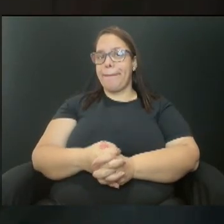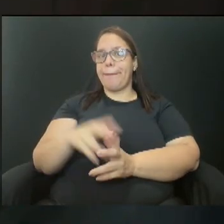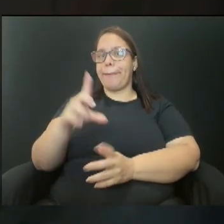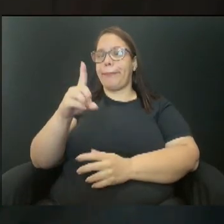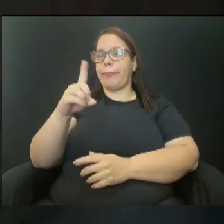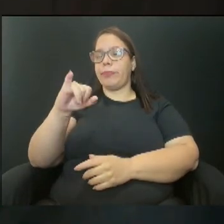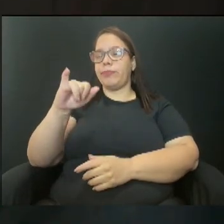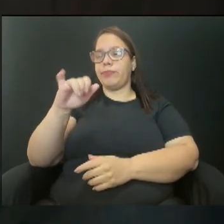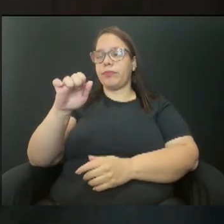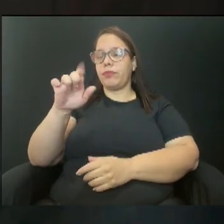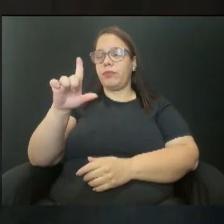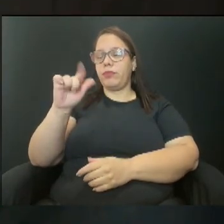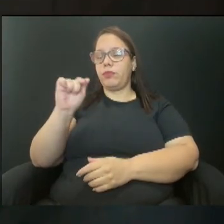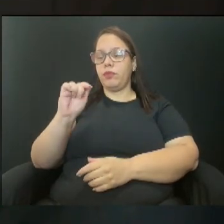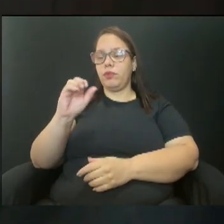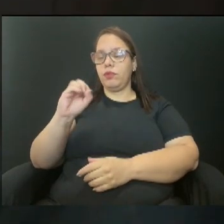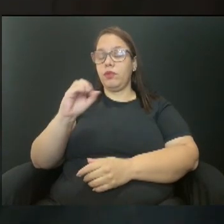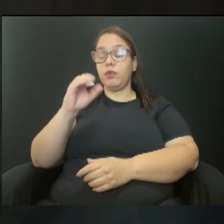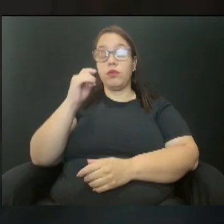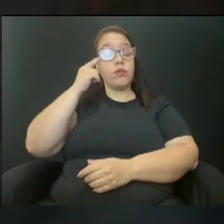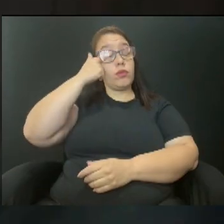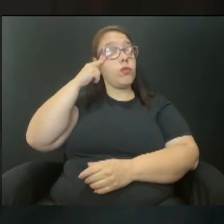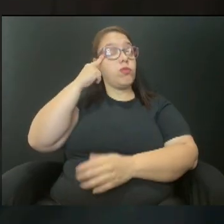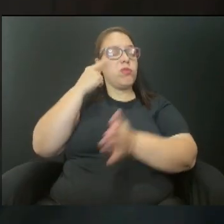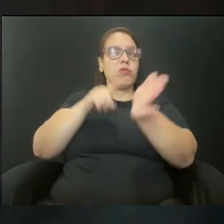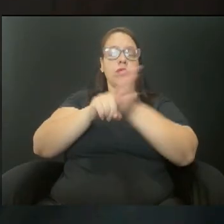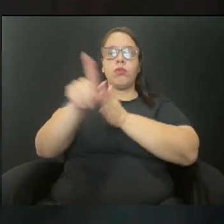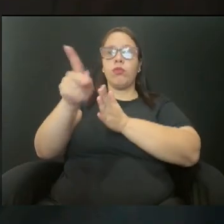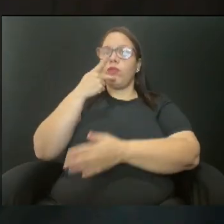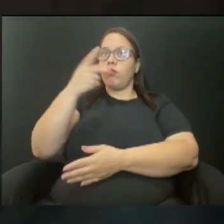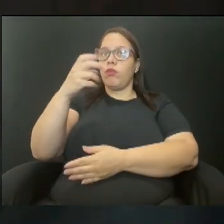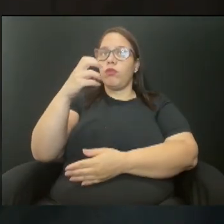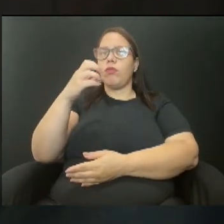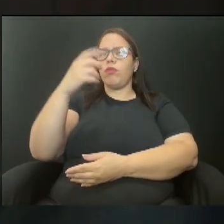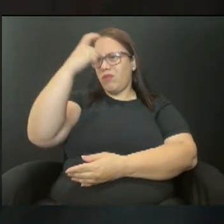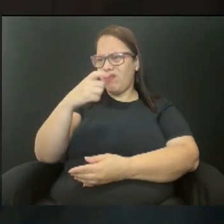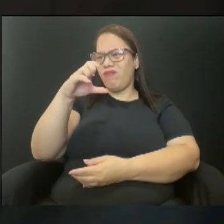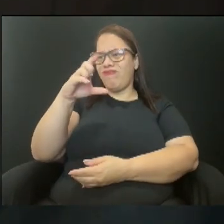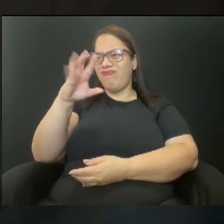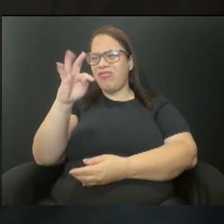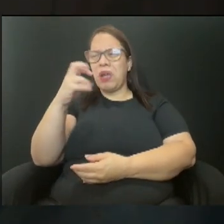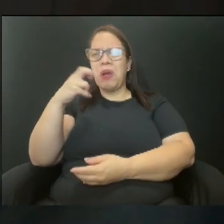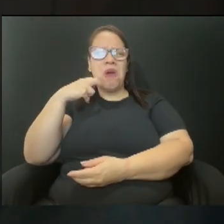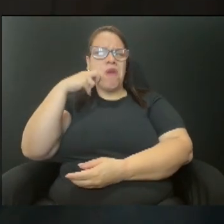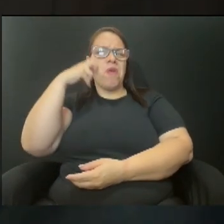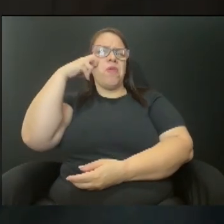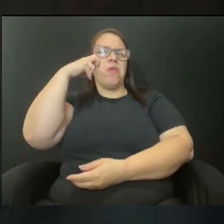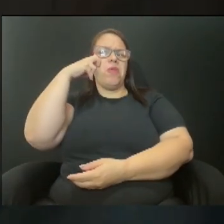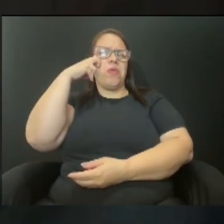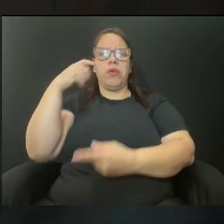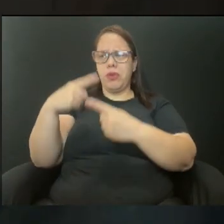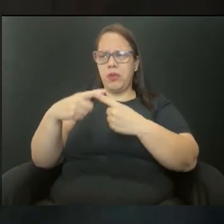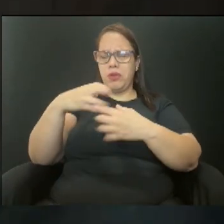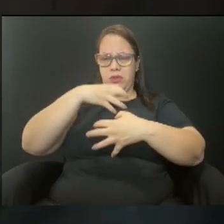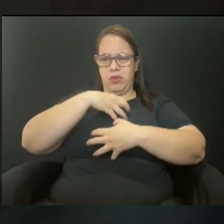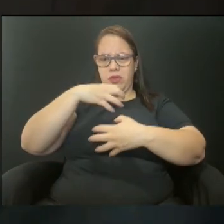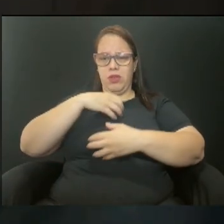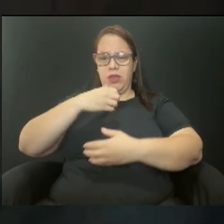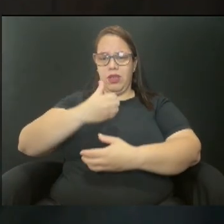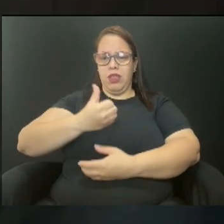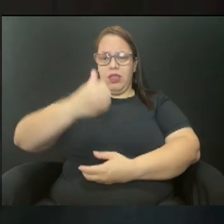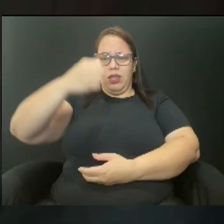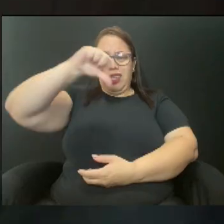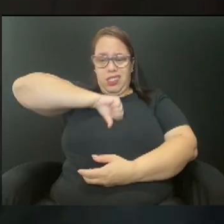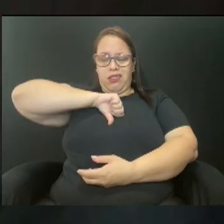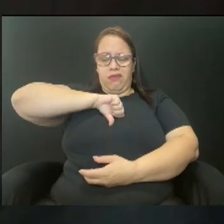Eulina. Ele pergunta: por que dizem que ser CLT virou vergonha? Isso mexe com a autoestima e faz a pessoa se